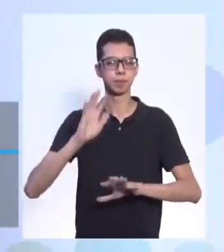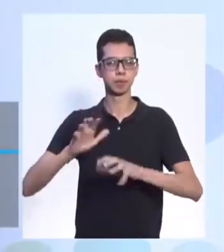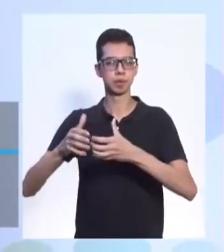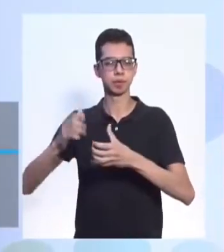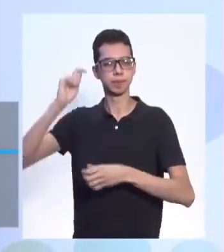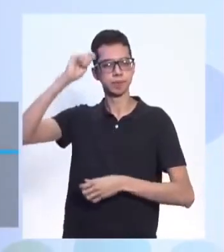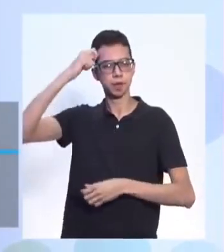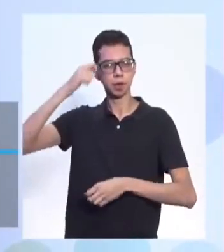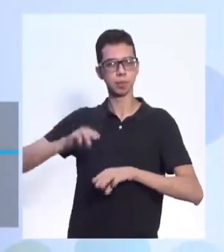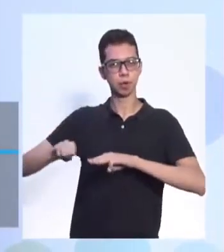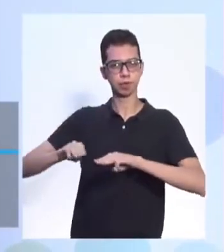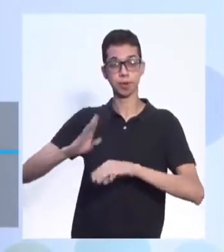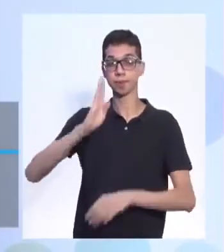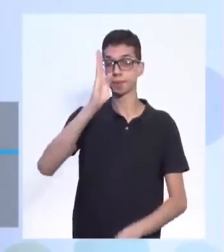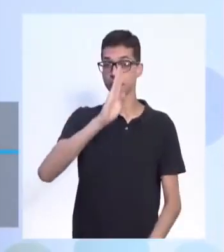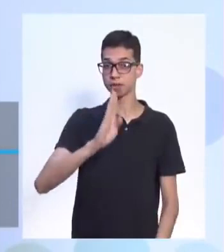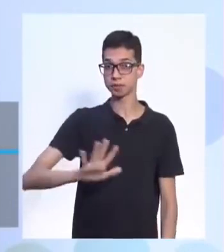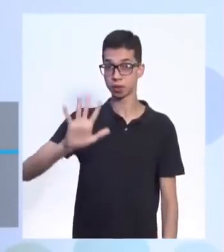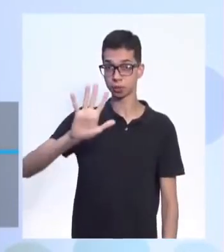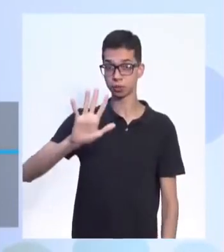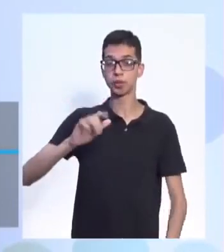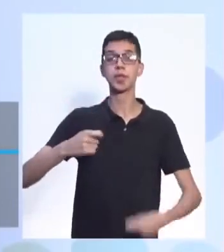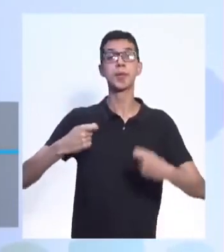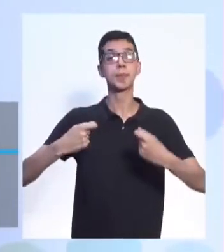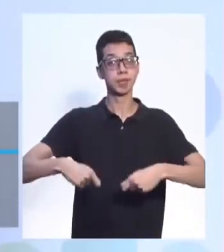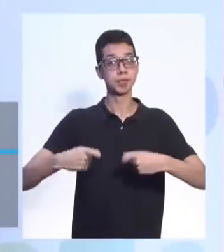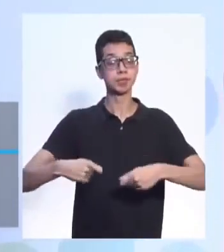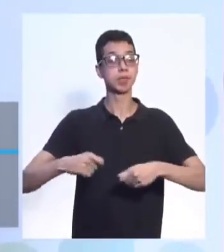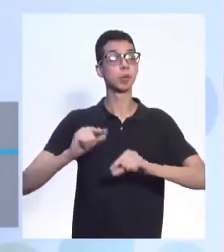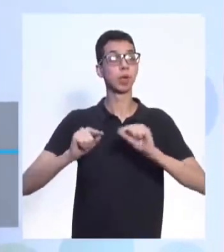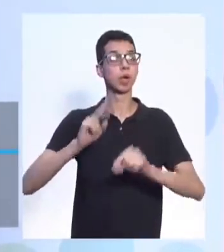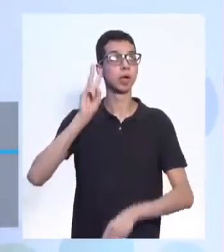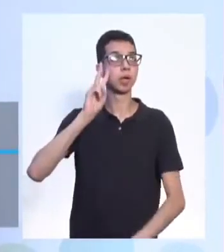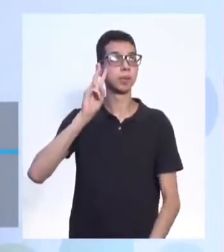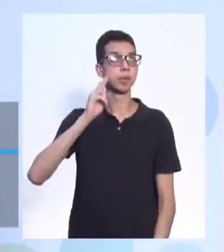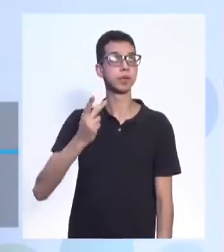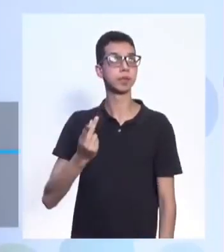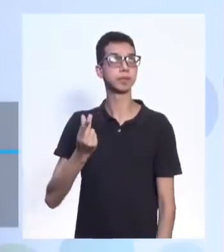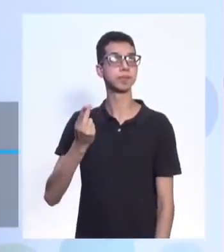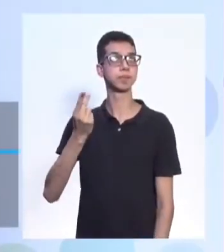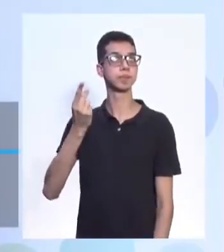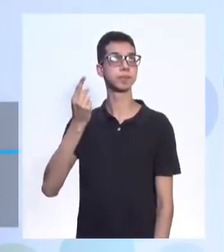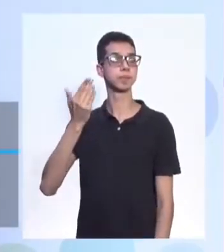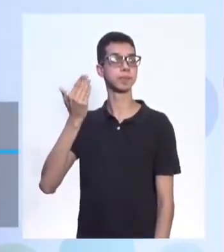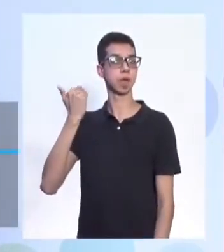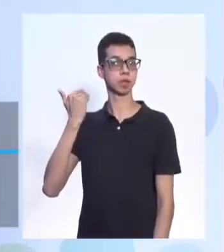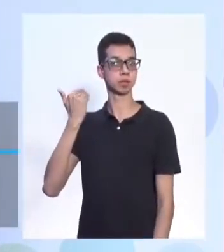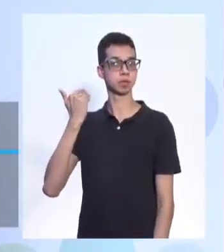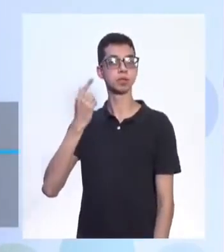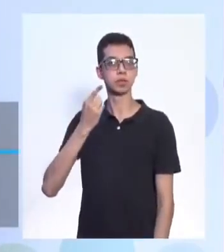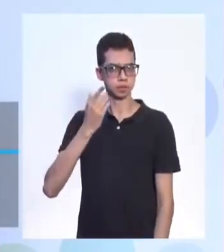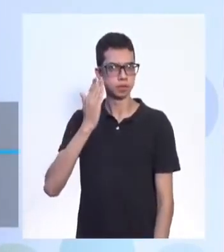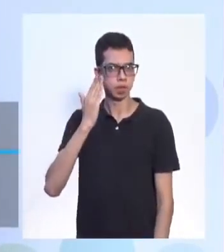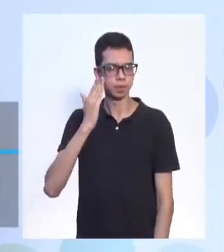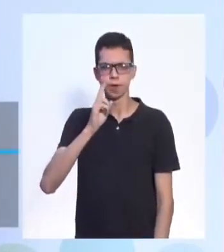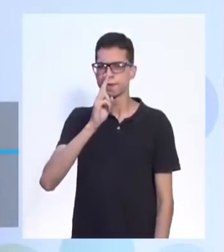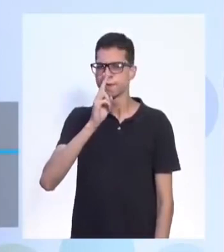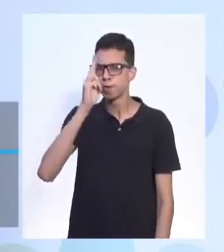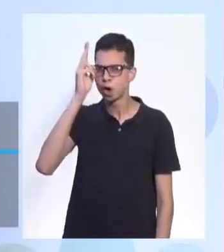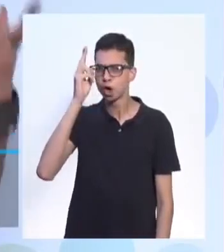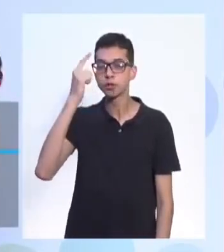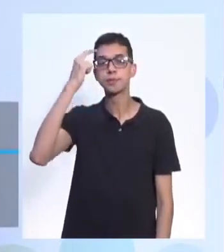tem que olhar para o nosso passado, né? Porque isso é muito forte. A gente tem que pensar que a maior parte da população